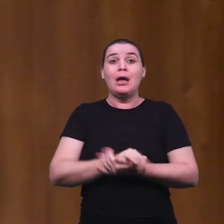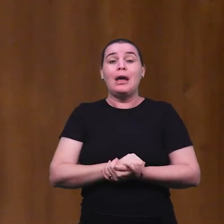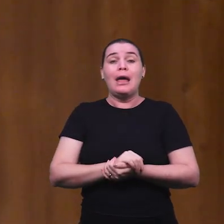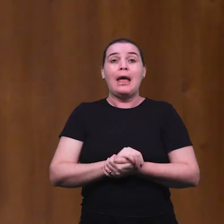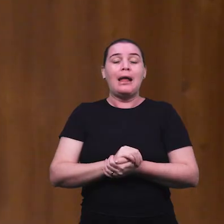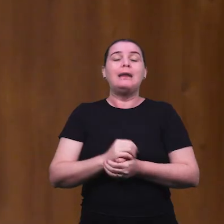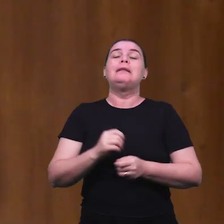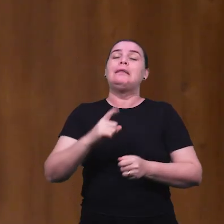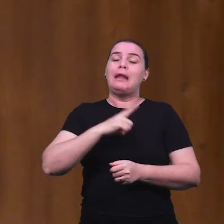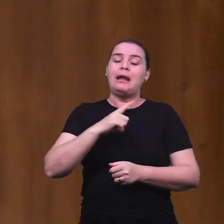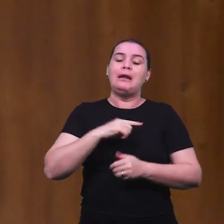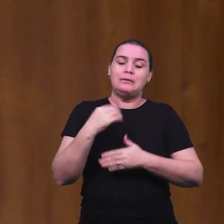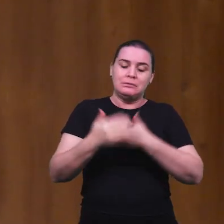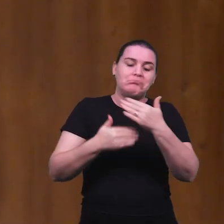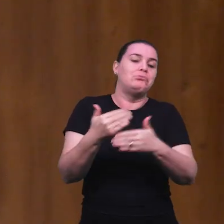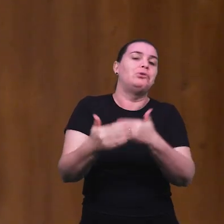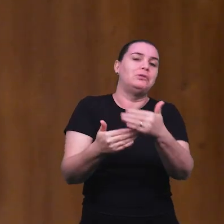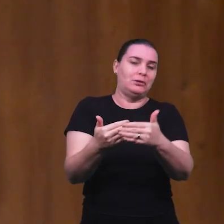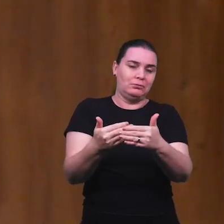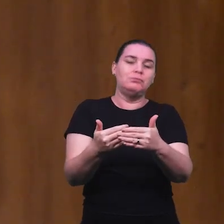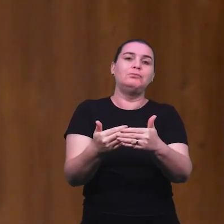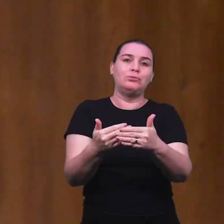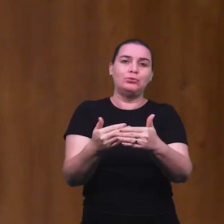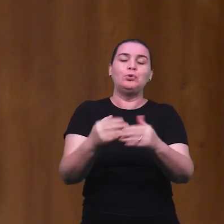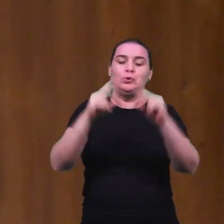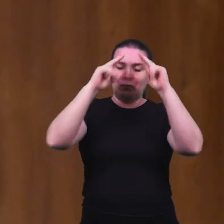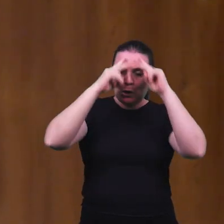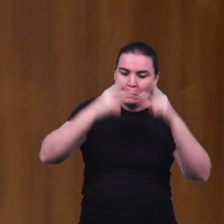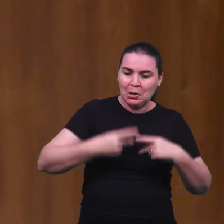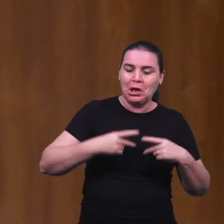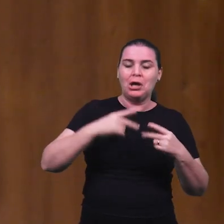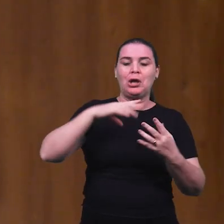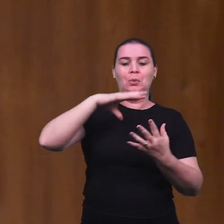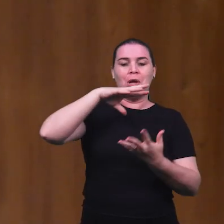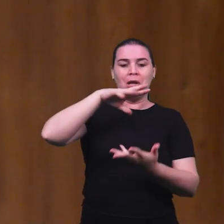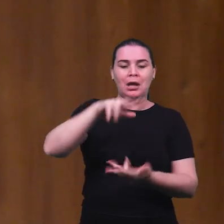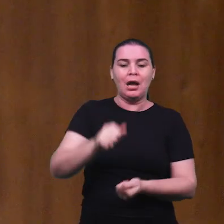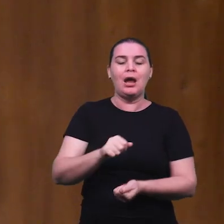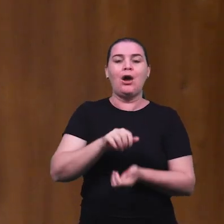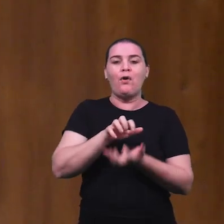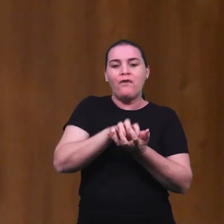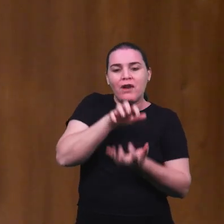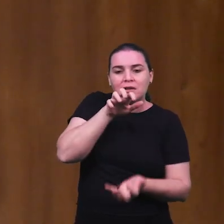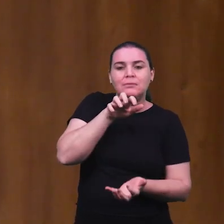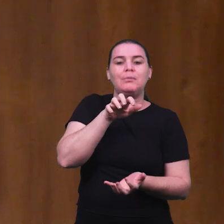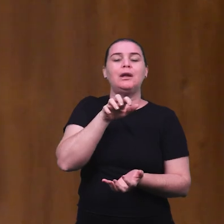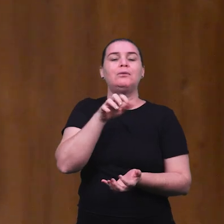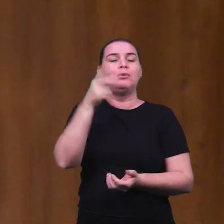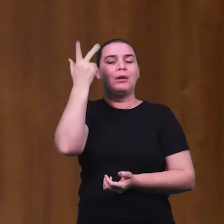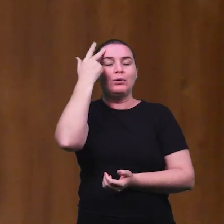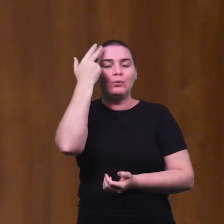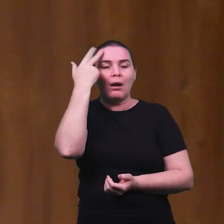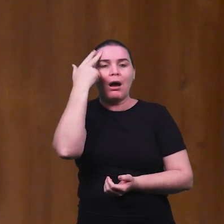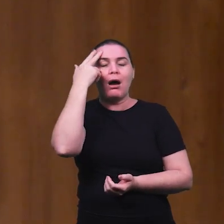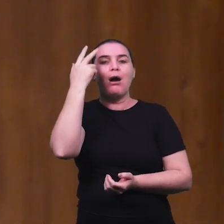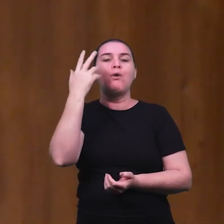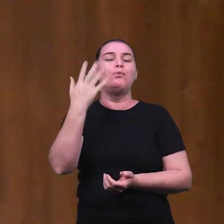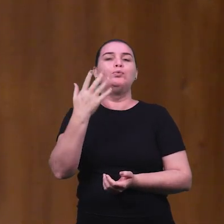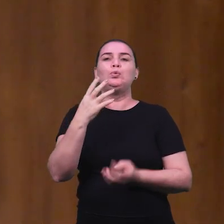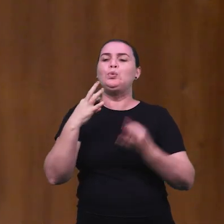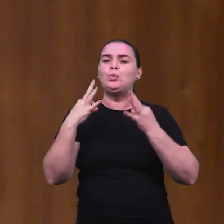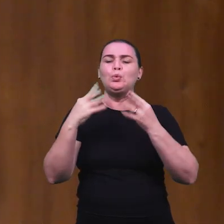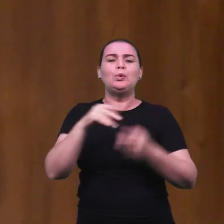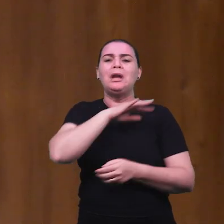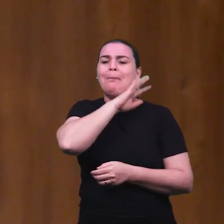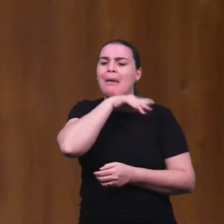ponto. A Terra está sujeita à entropia, o ser humano, o envelhecimento natural, a degradação natural, ela faz